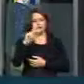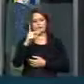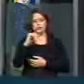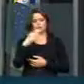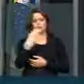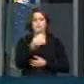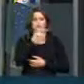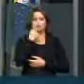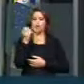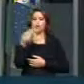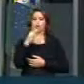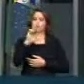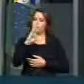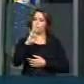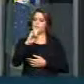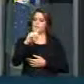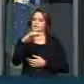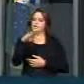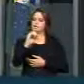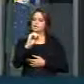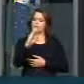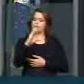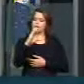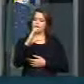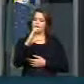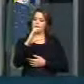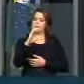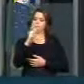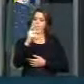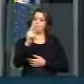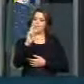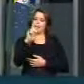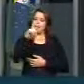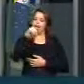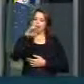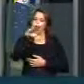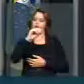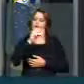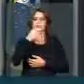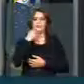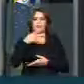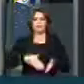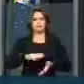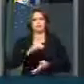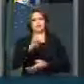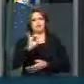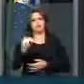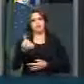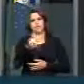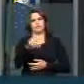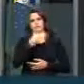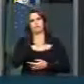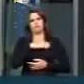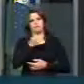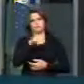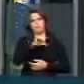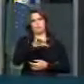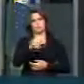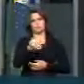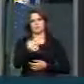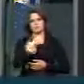Lopes, como novo bispo da paróquia de Jequié. Frei Rui nasceu em 6 de agosto de 1967,